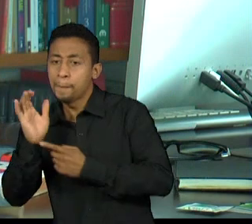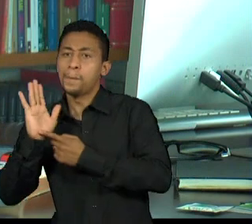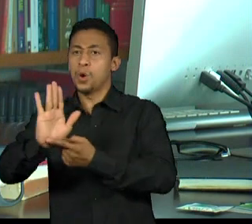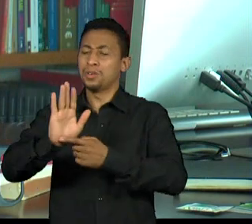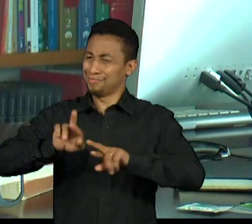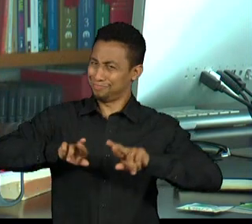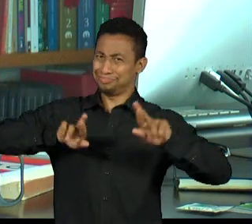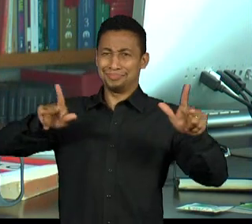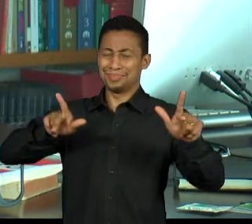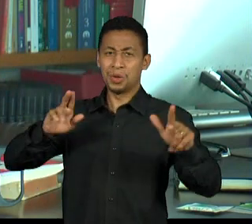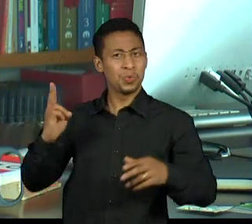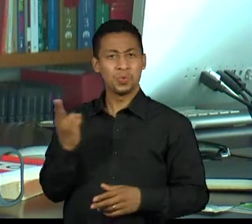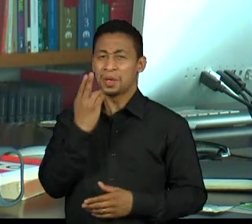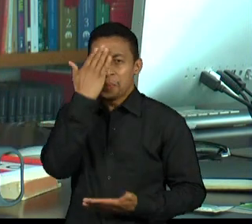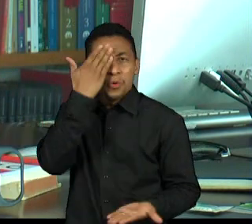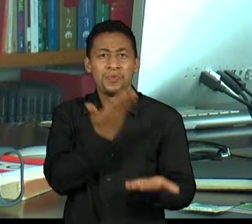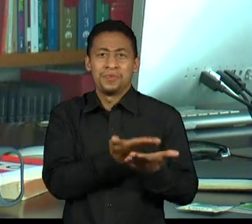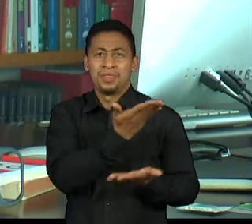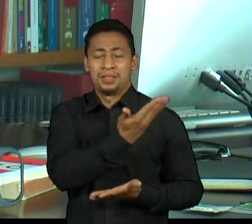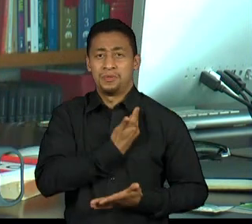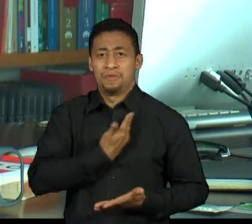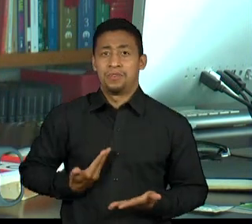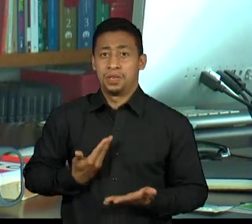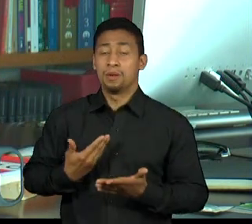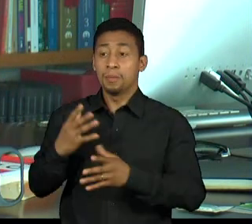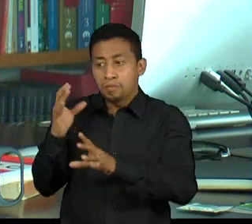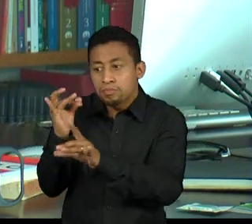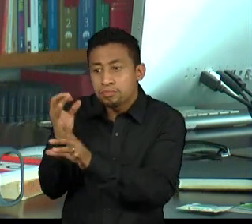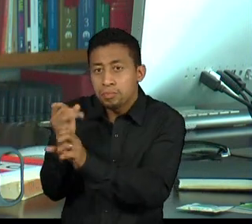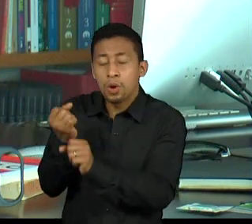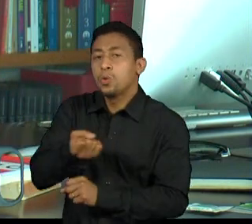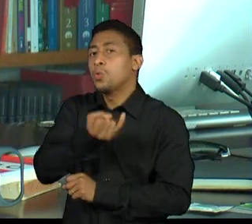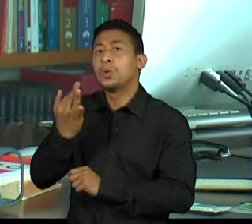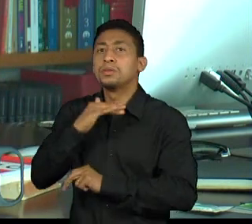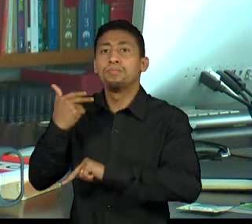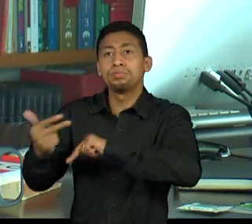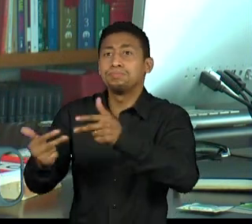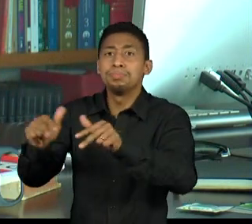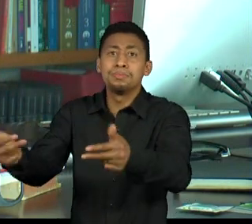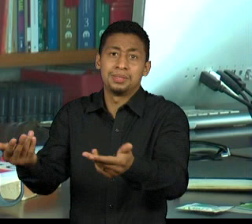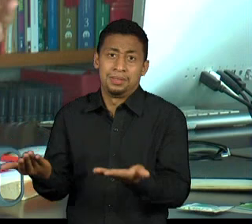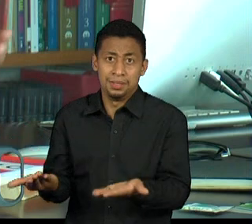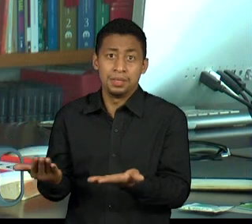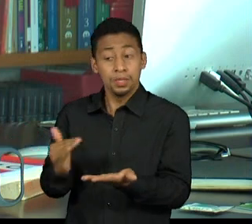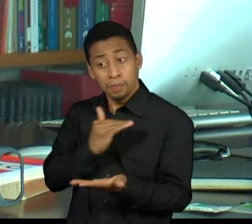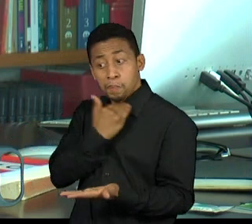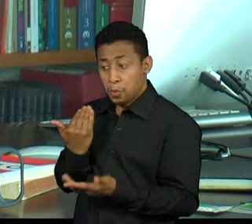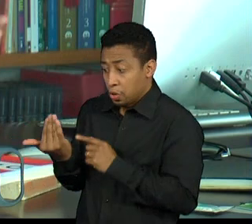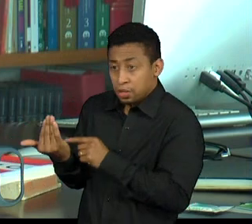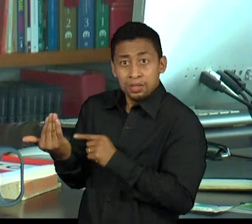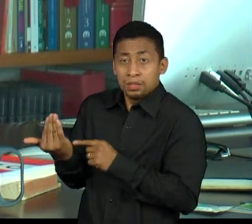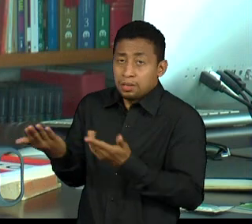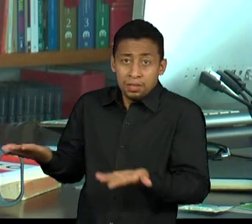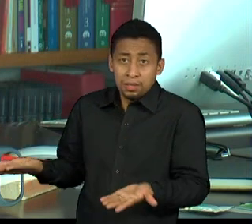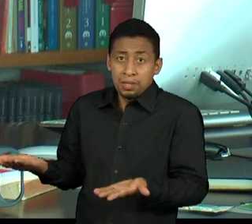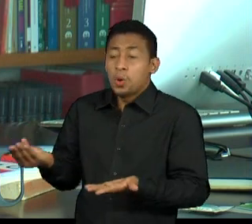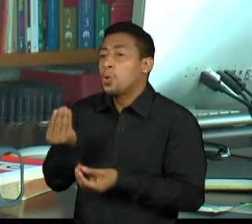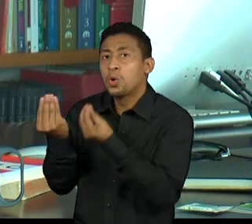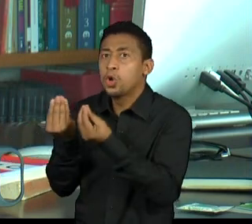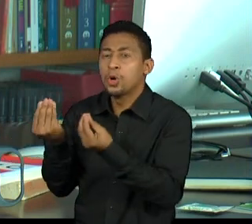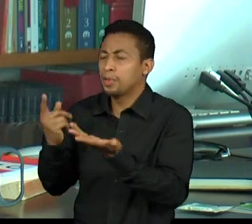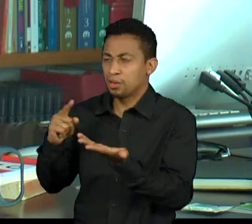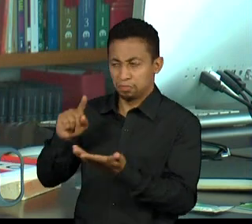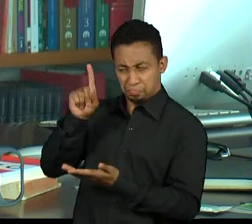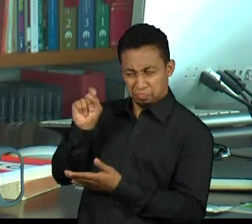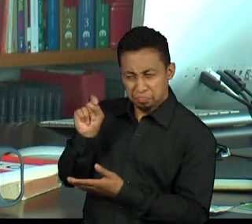de imprensa para nos dizer quantas pessoas estavam morrendo. Isso que a morte é um fato inquestionável, talvez o único fato, né?